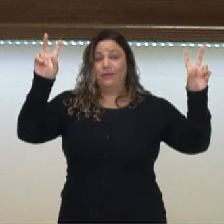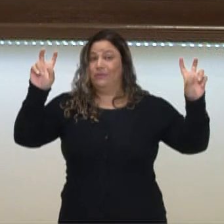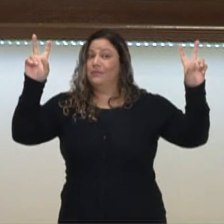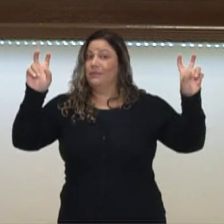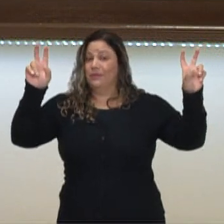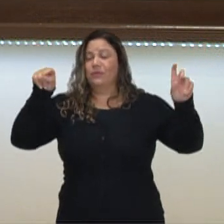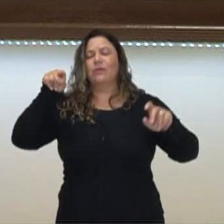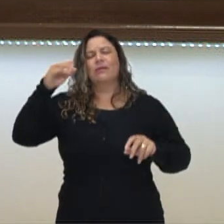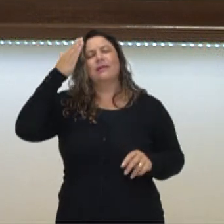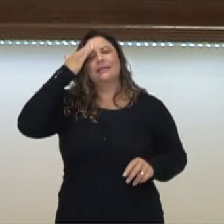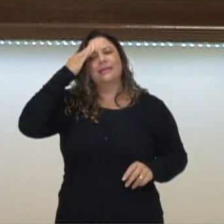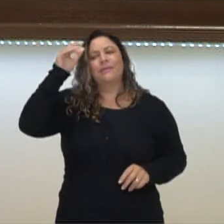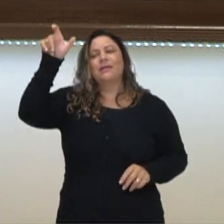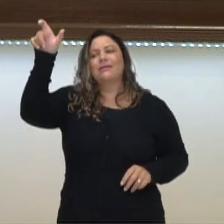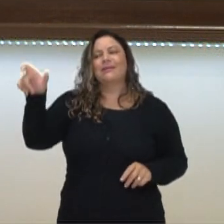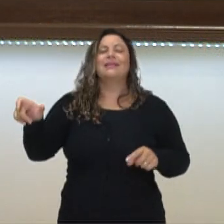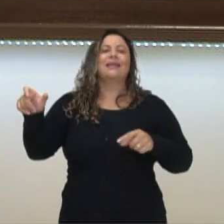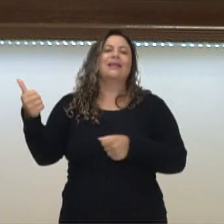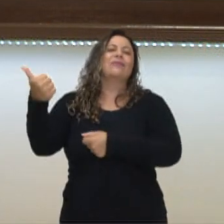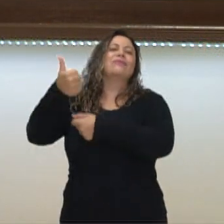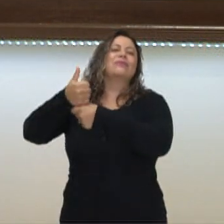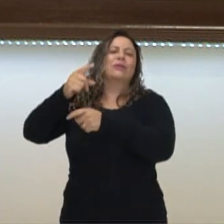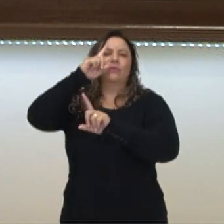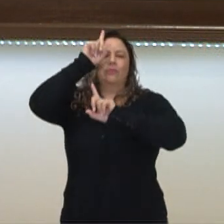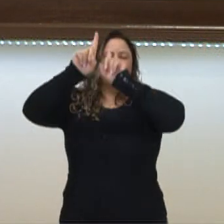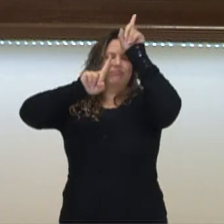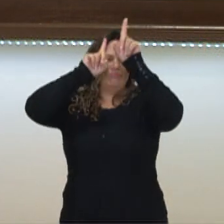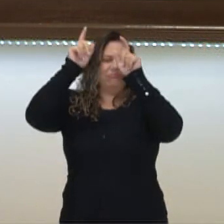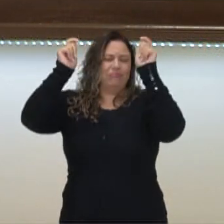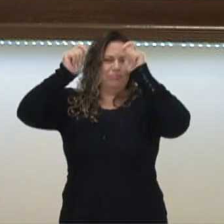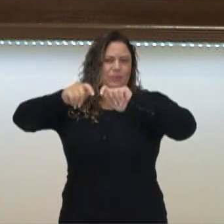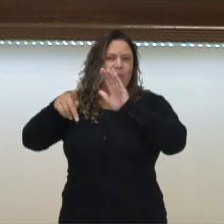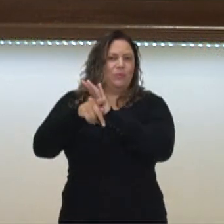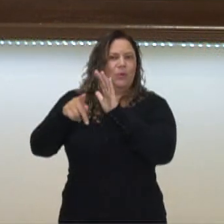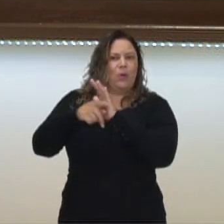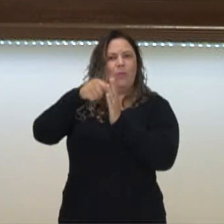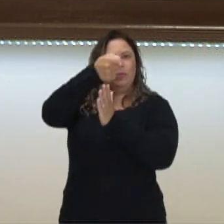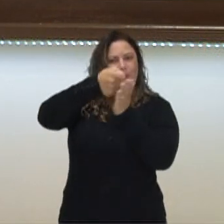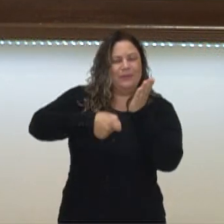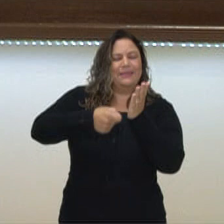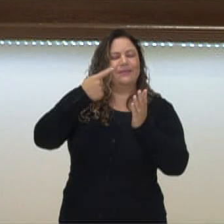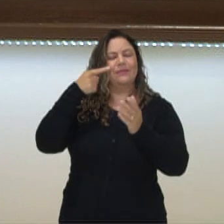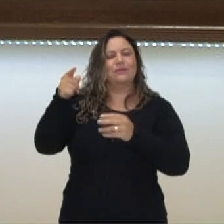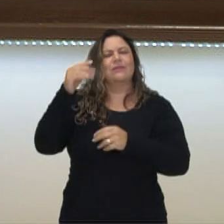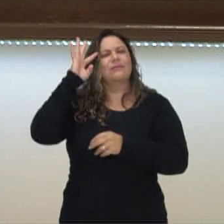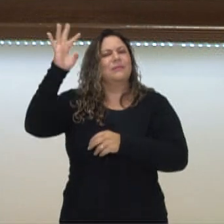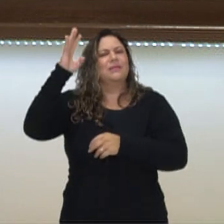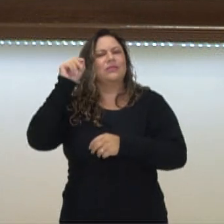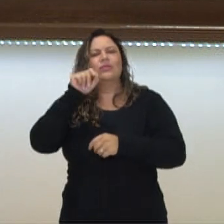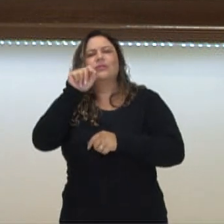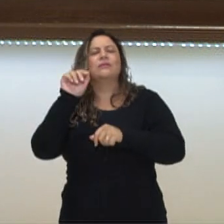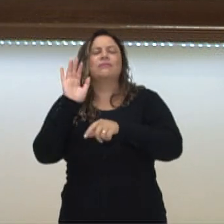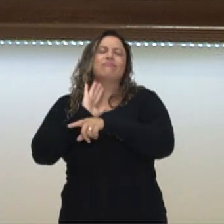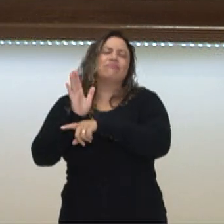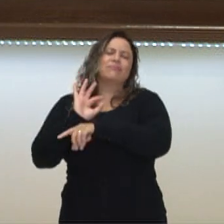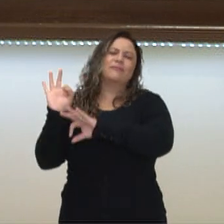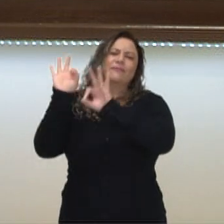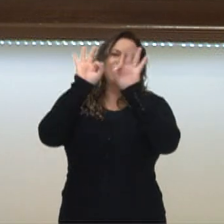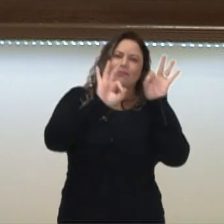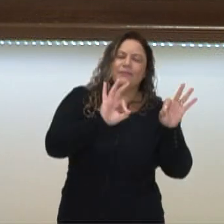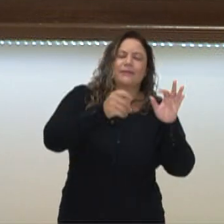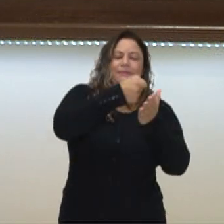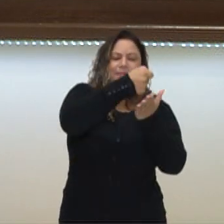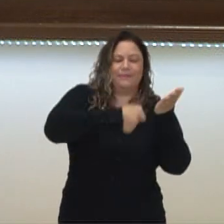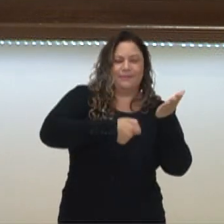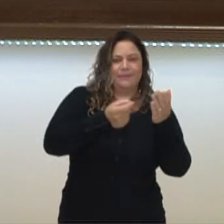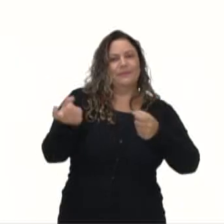ele é, o que você imagina que ele vai dizer nesse vídeo? Vou dar um tempinho, você vai registrar aí no seu caderno e nós